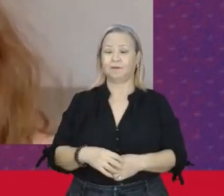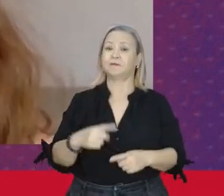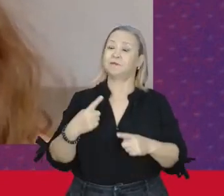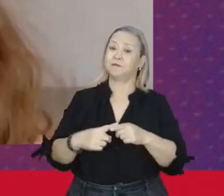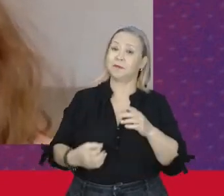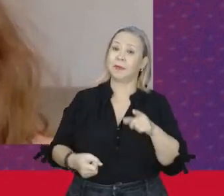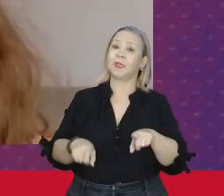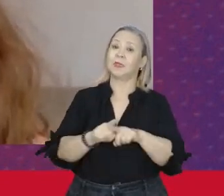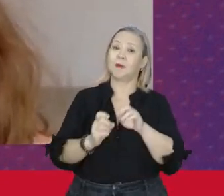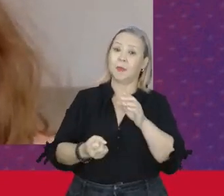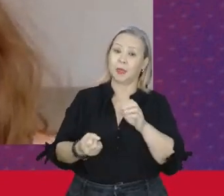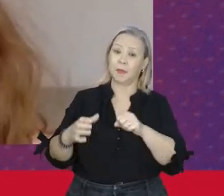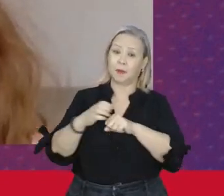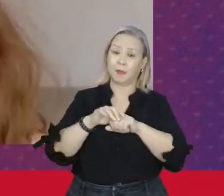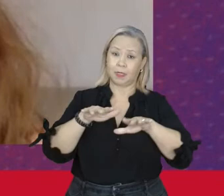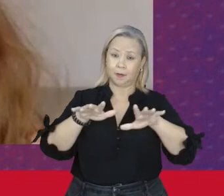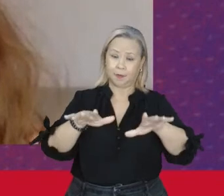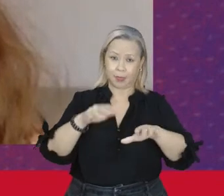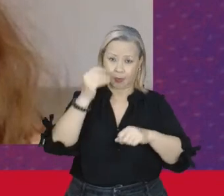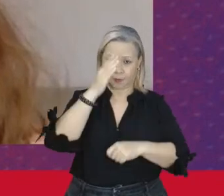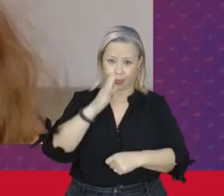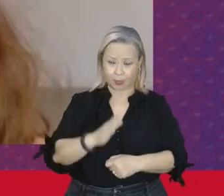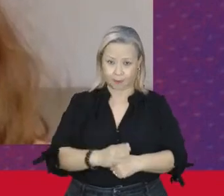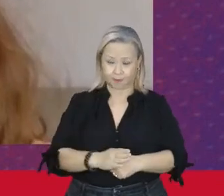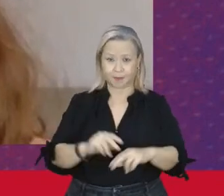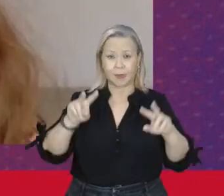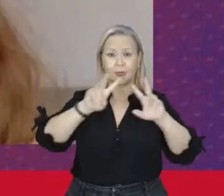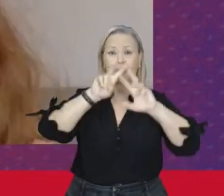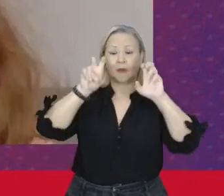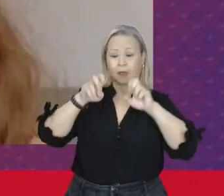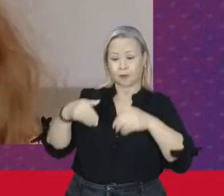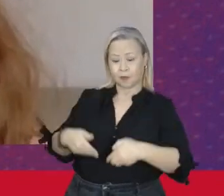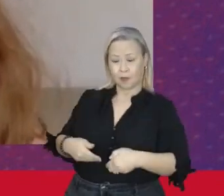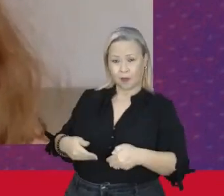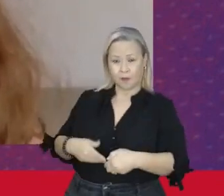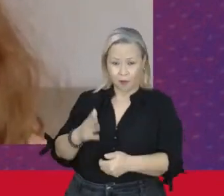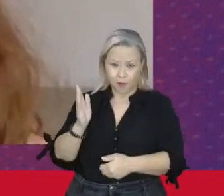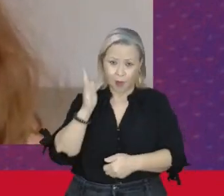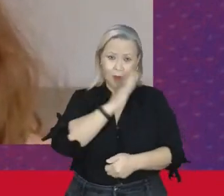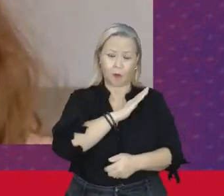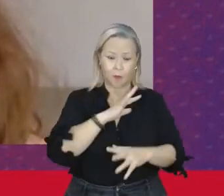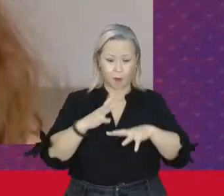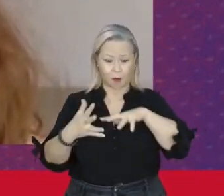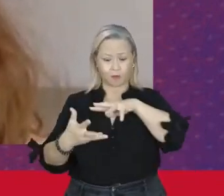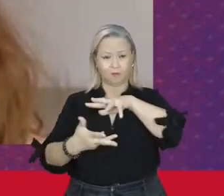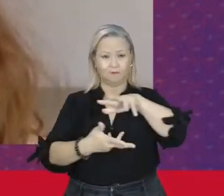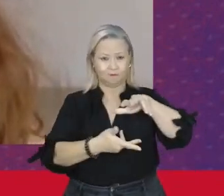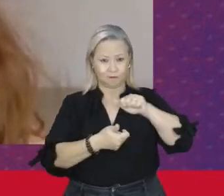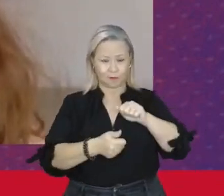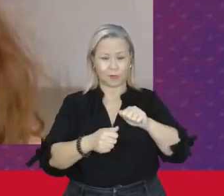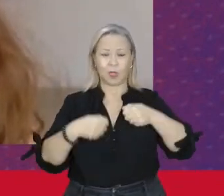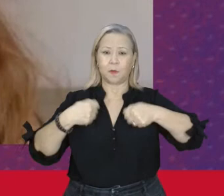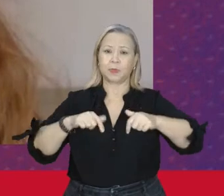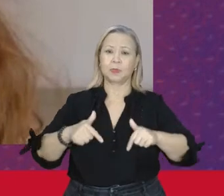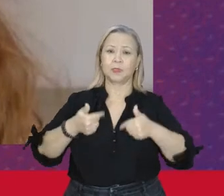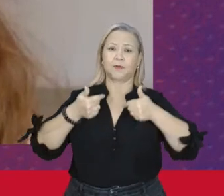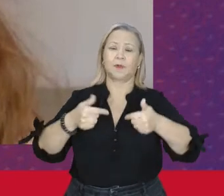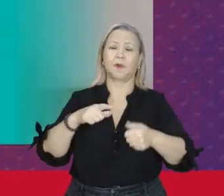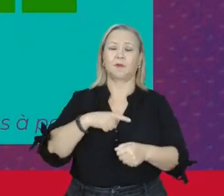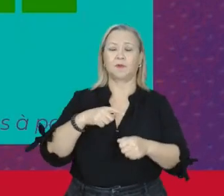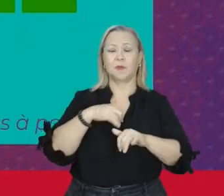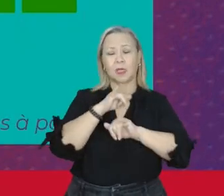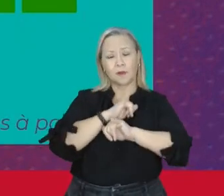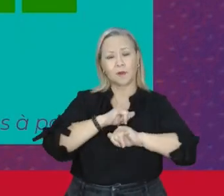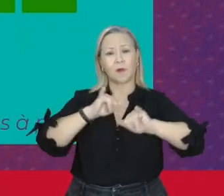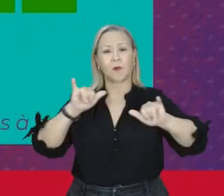né? E como eu disse, essa questão da fome é um mal global, né, que precisa ser enfrentado. A gente tem alguns dados